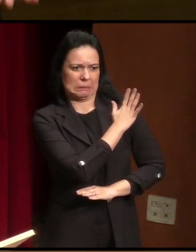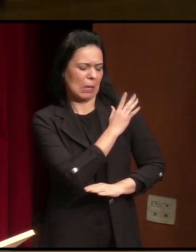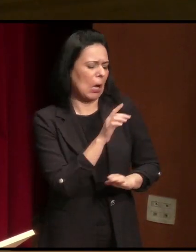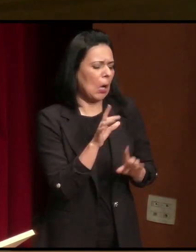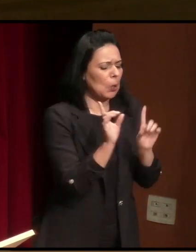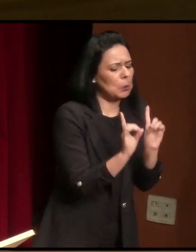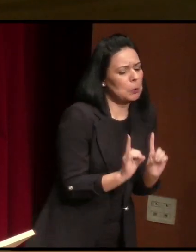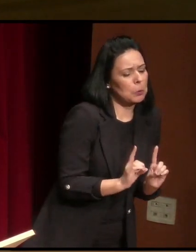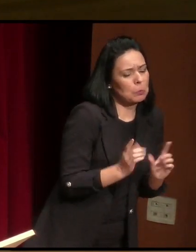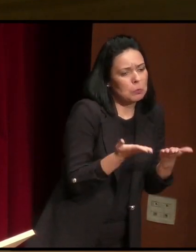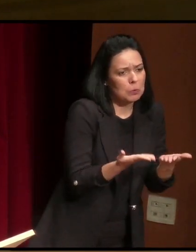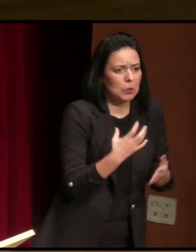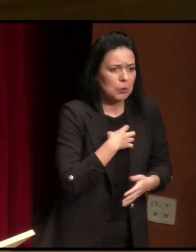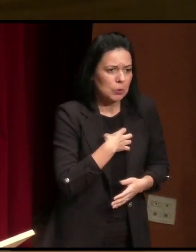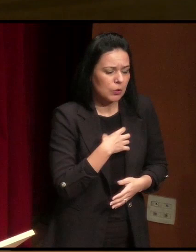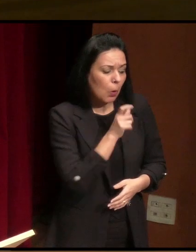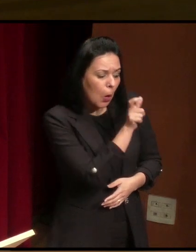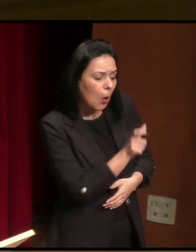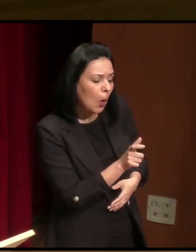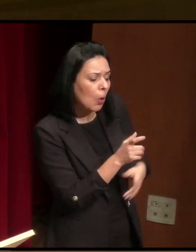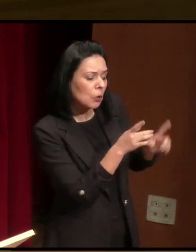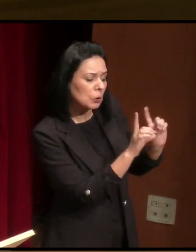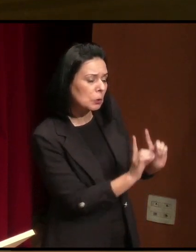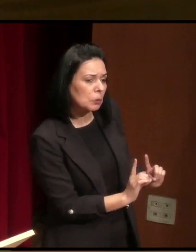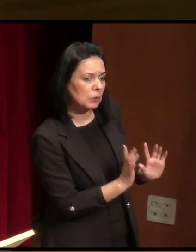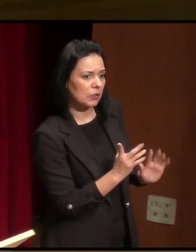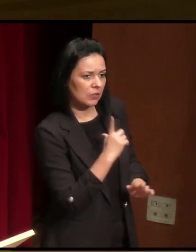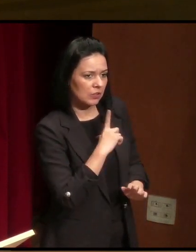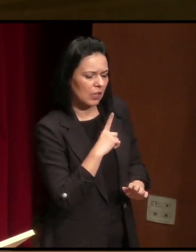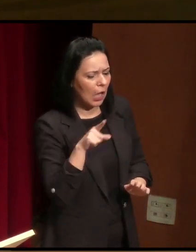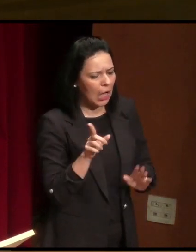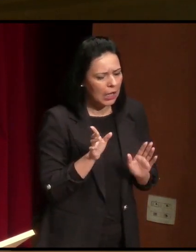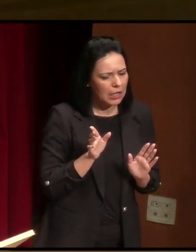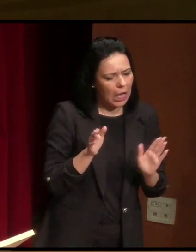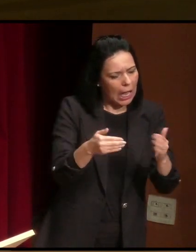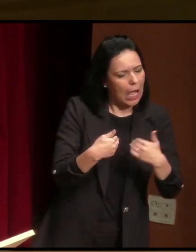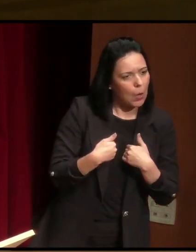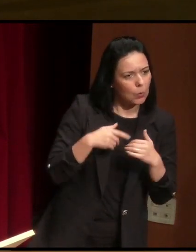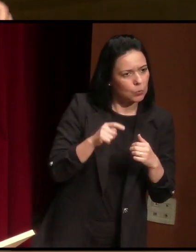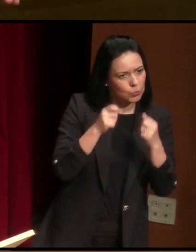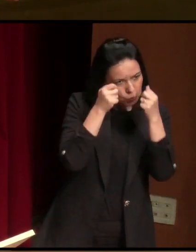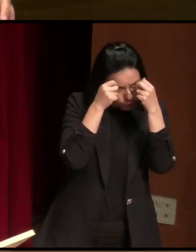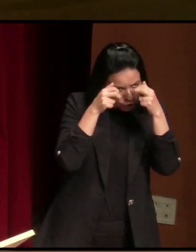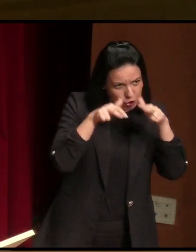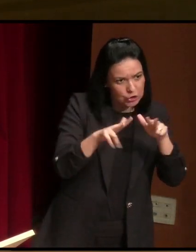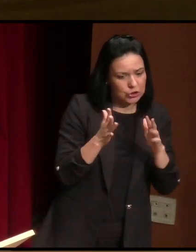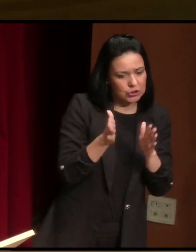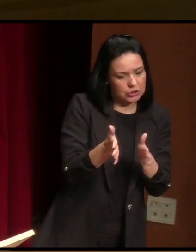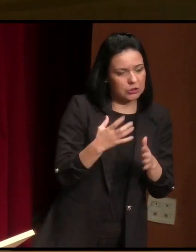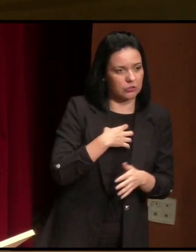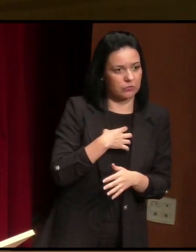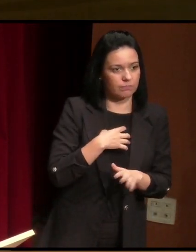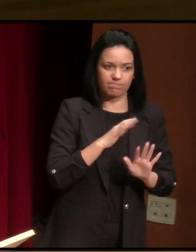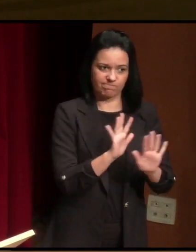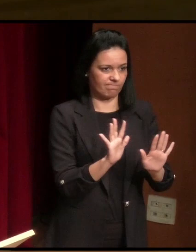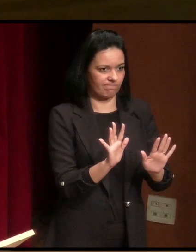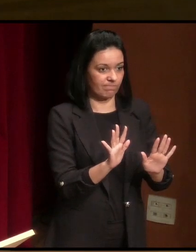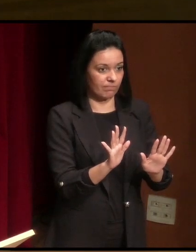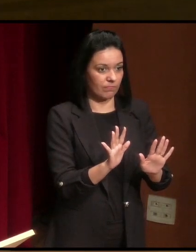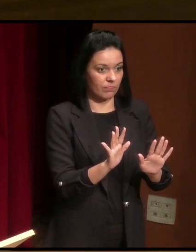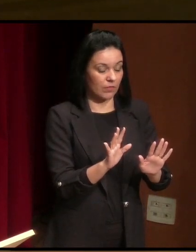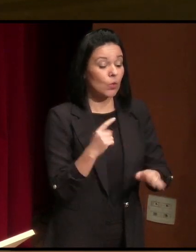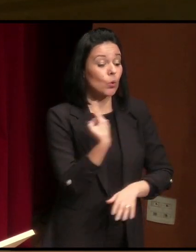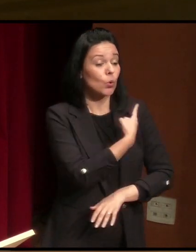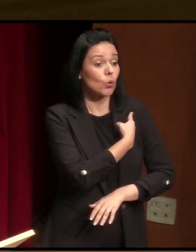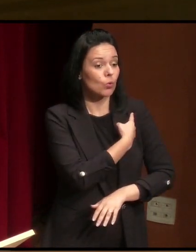que, ai, porque o fulano é com deficiência, porque o fulano ele tem autismo, não, ele é um ser humano que tem situações que precisam